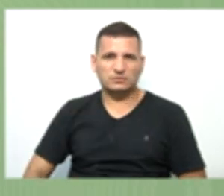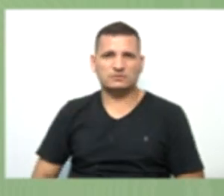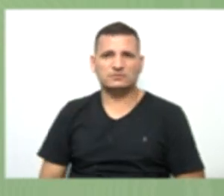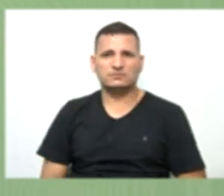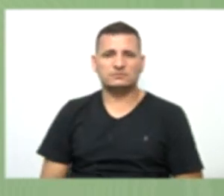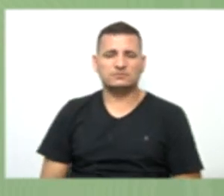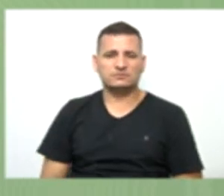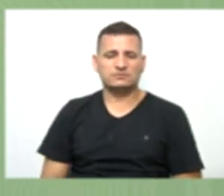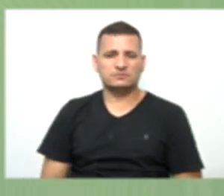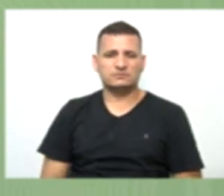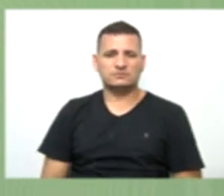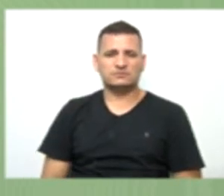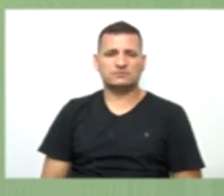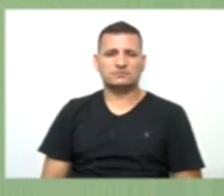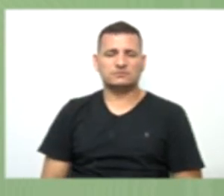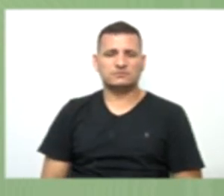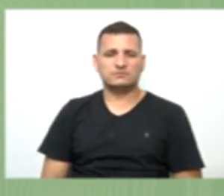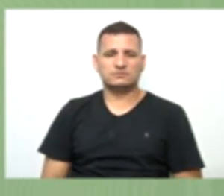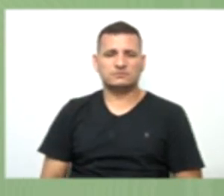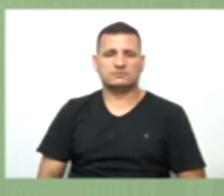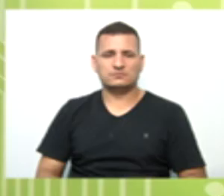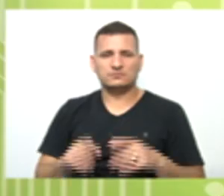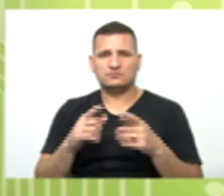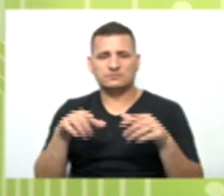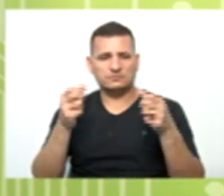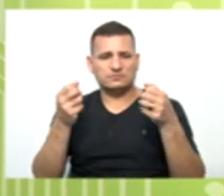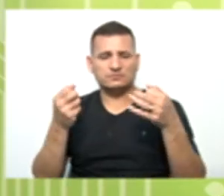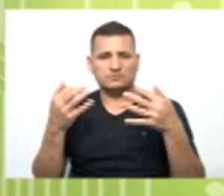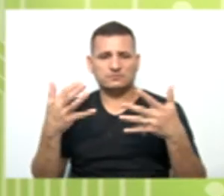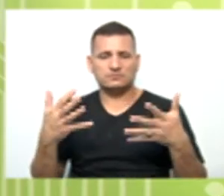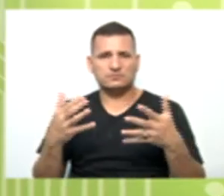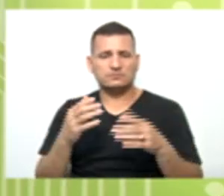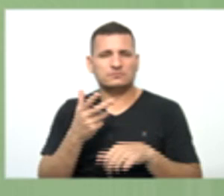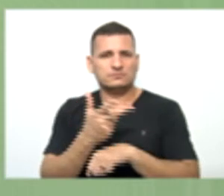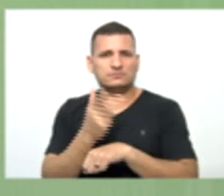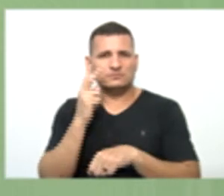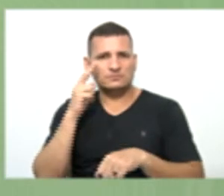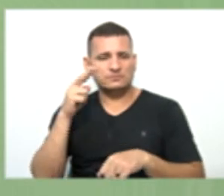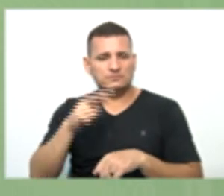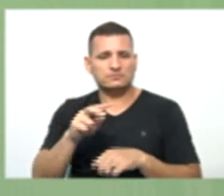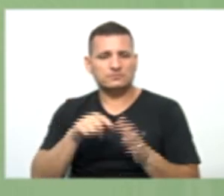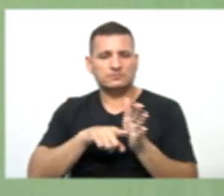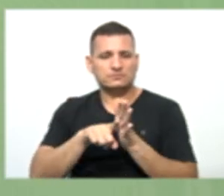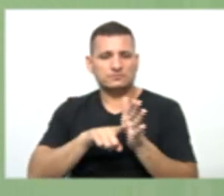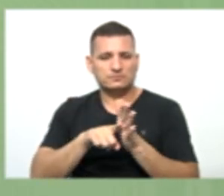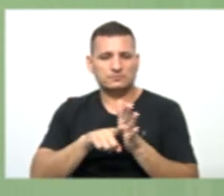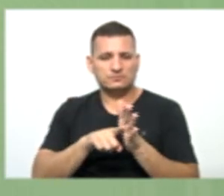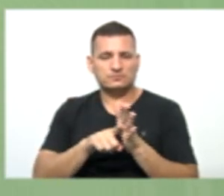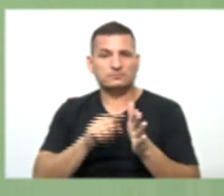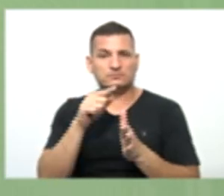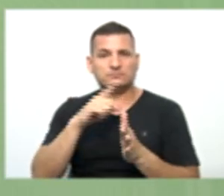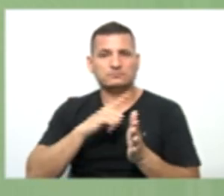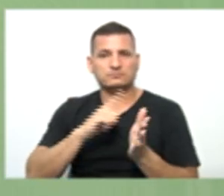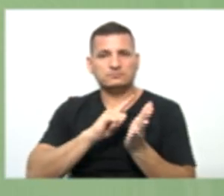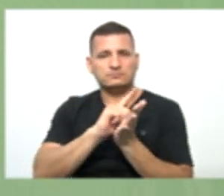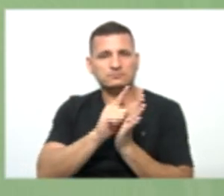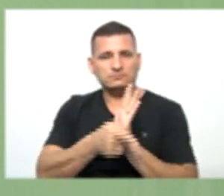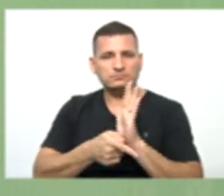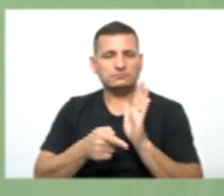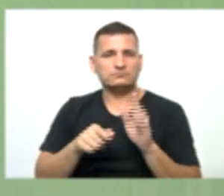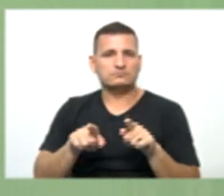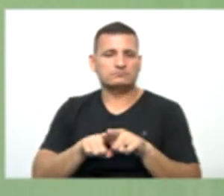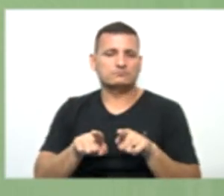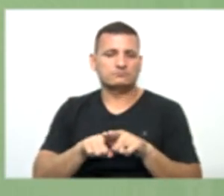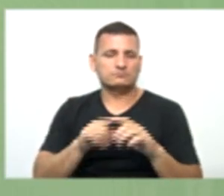quando apareceu aquele vídeo sobre a pesquisa, que nós temos gênero de comunicação